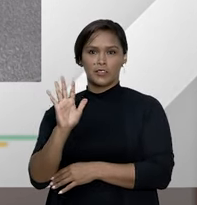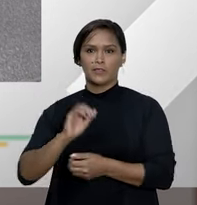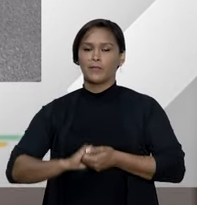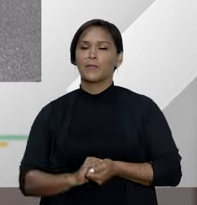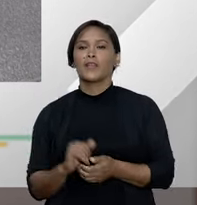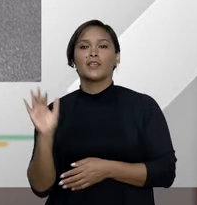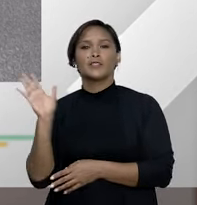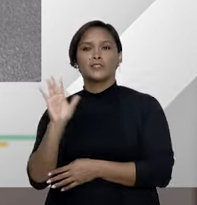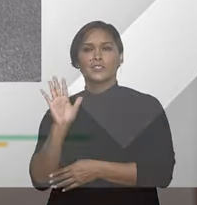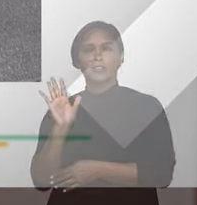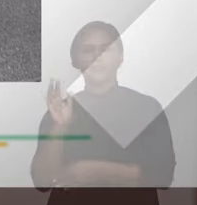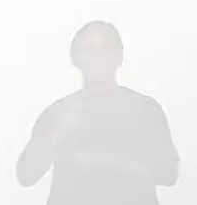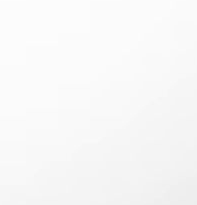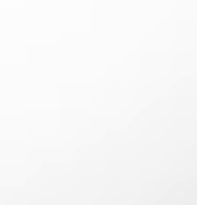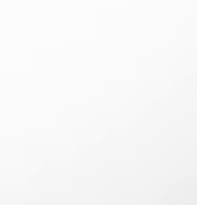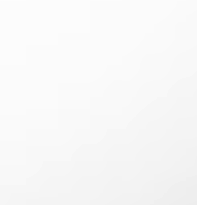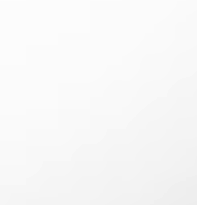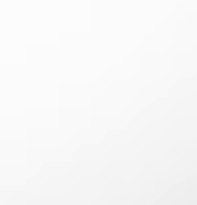tchau pessoal